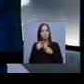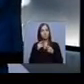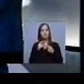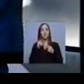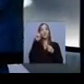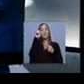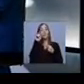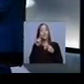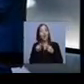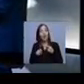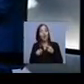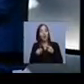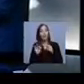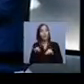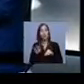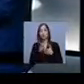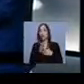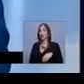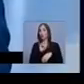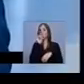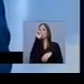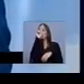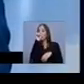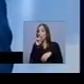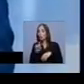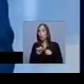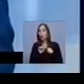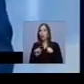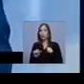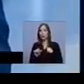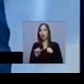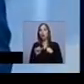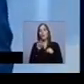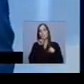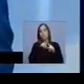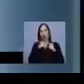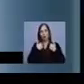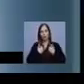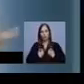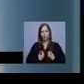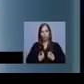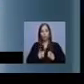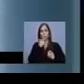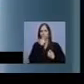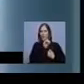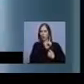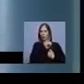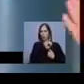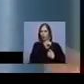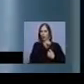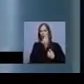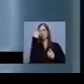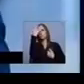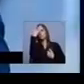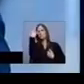de e durante o dia nós não estamos a conseguir comprar durante o dia como deveriam estar a recuperar atual pausa pra ao celebrarmos só um giro peça